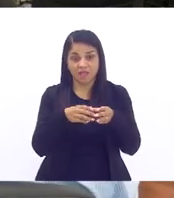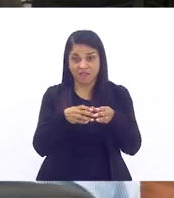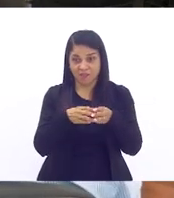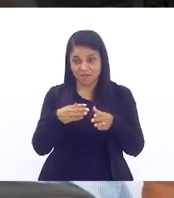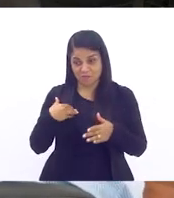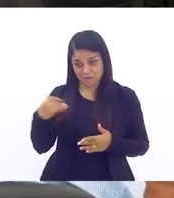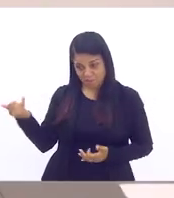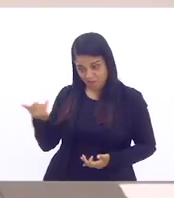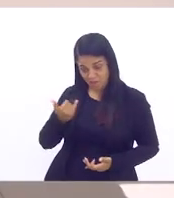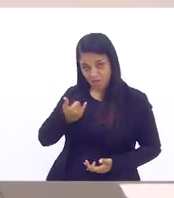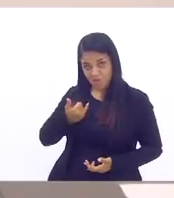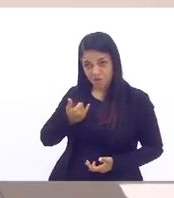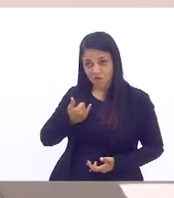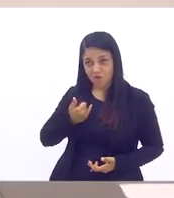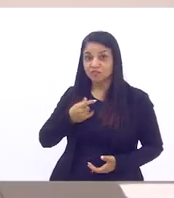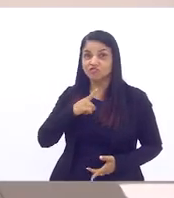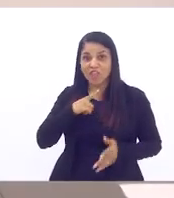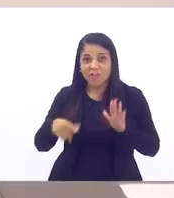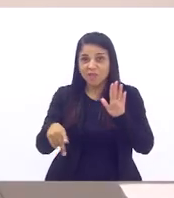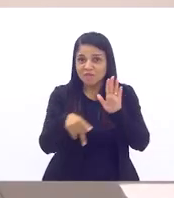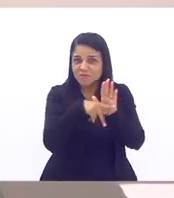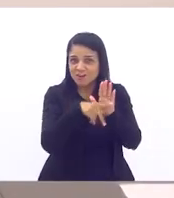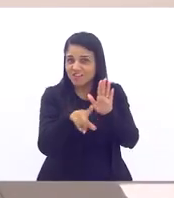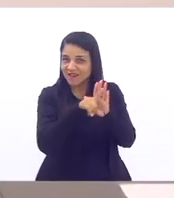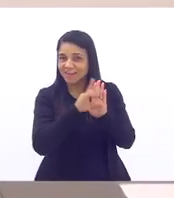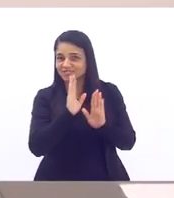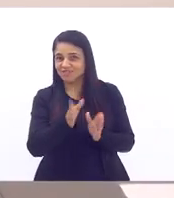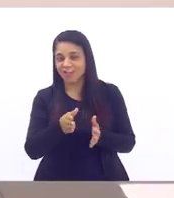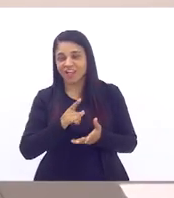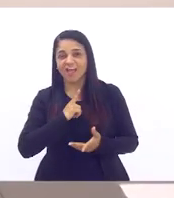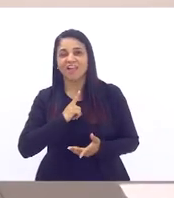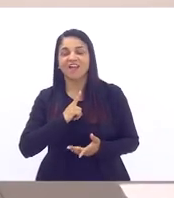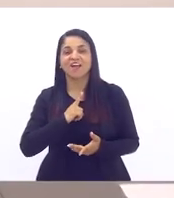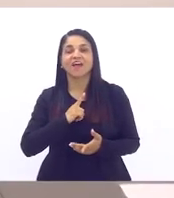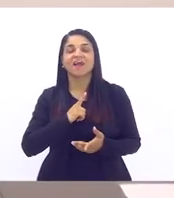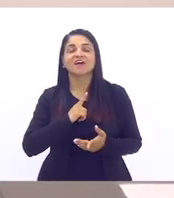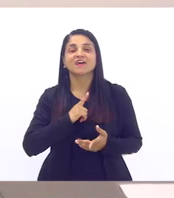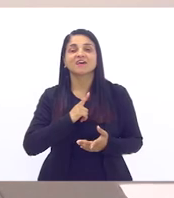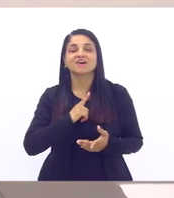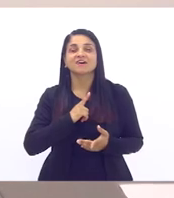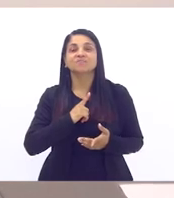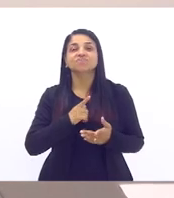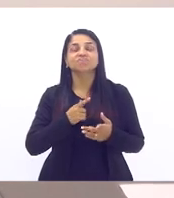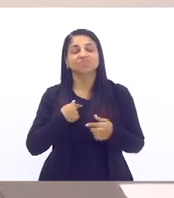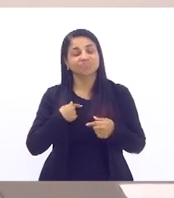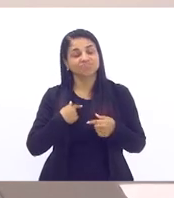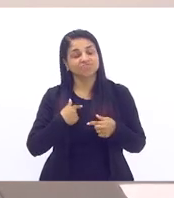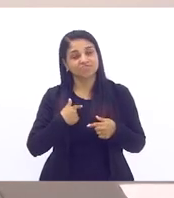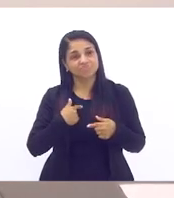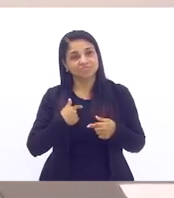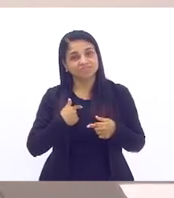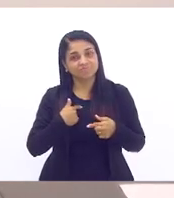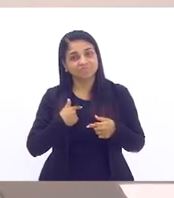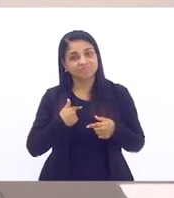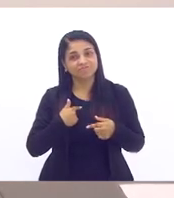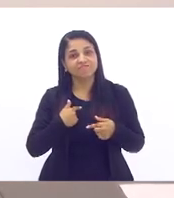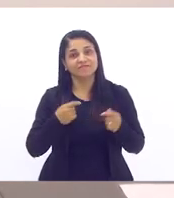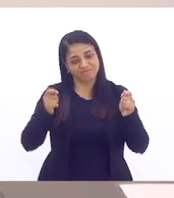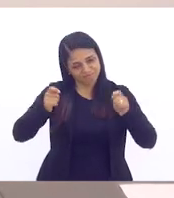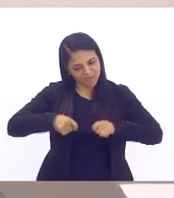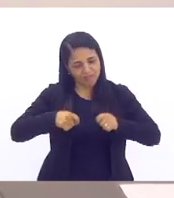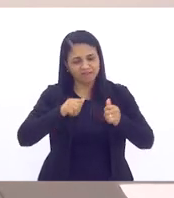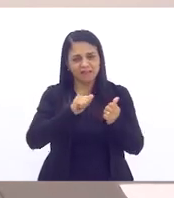falando aqui já já tem então mas de qualquer maneira vamos possíveis